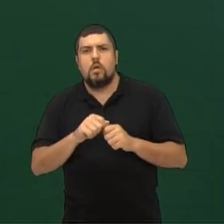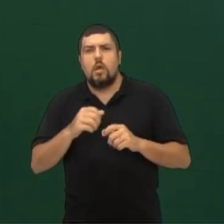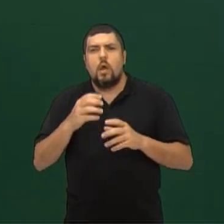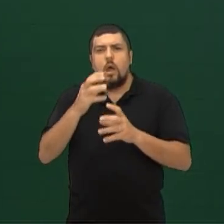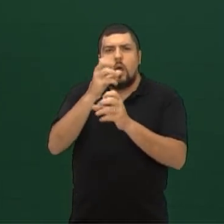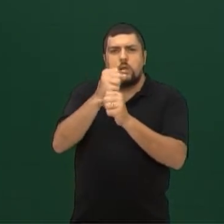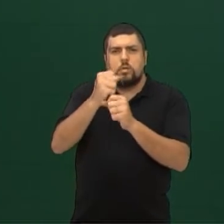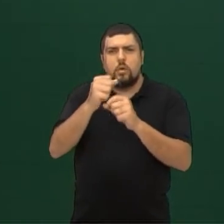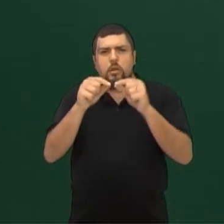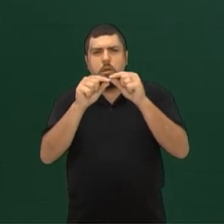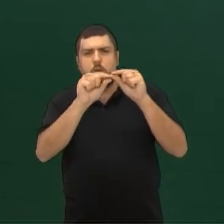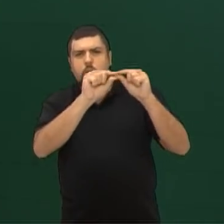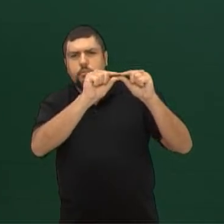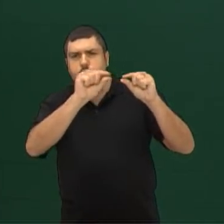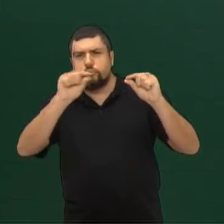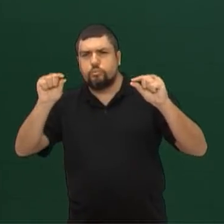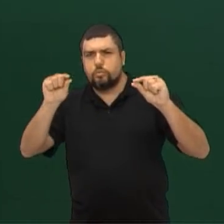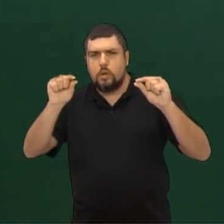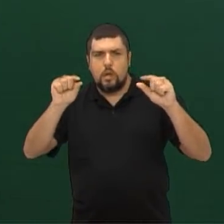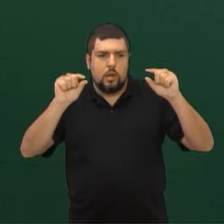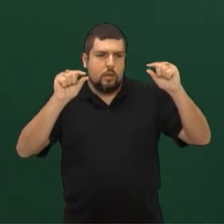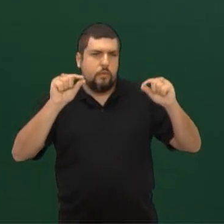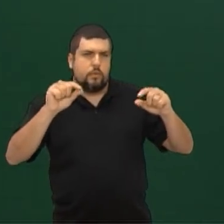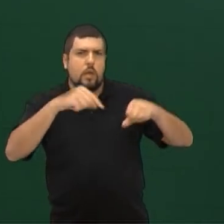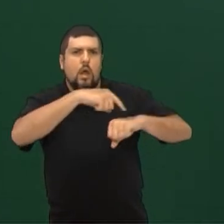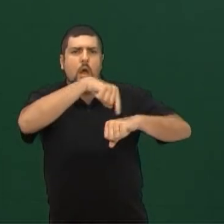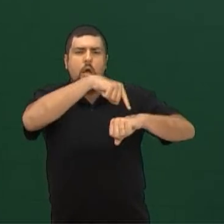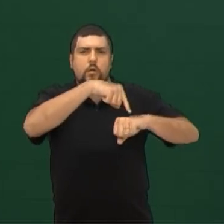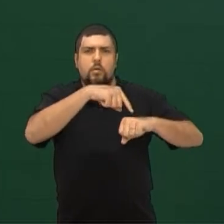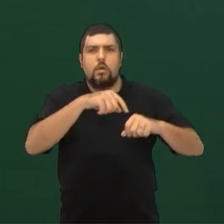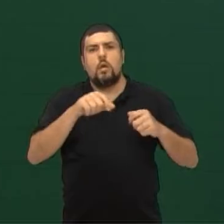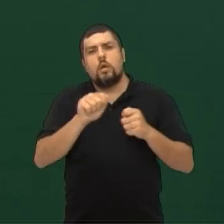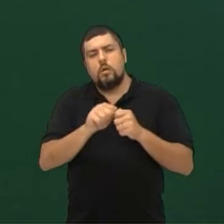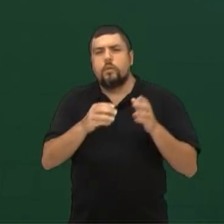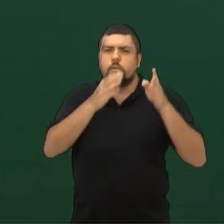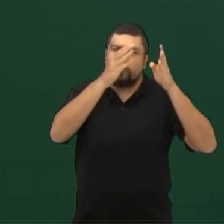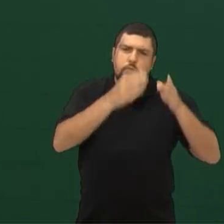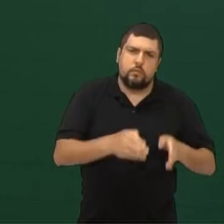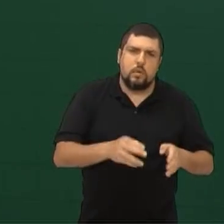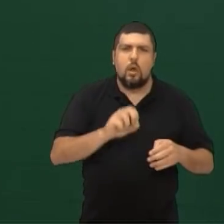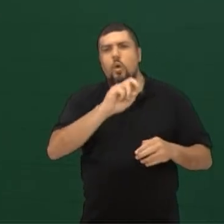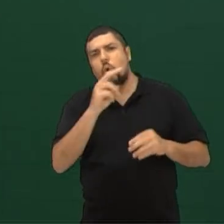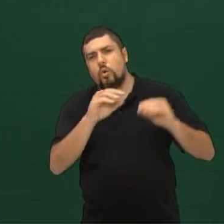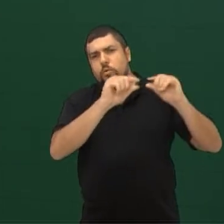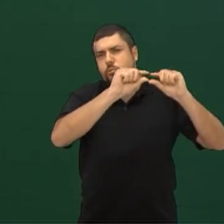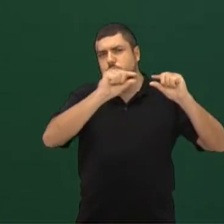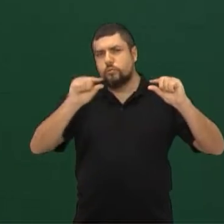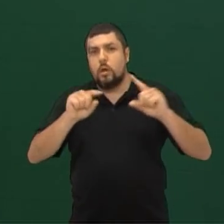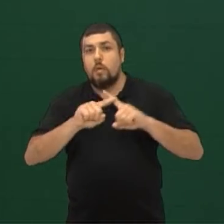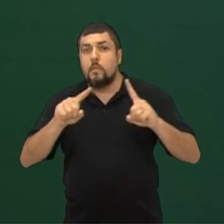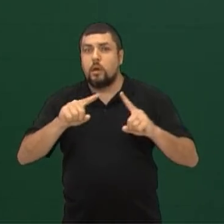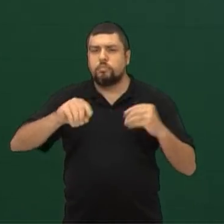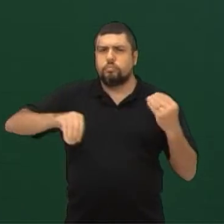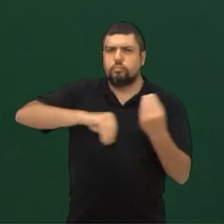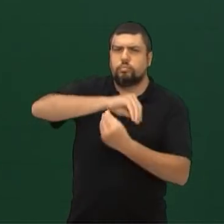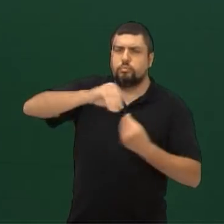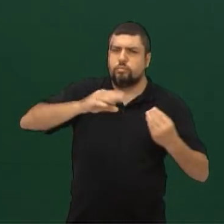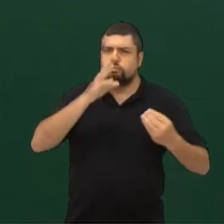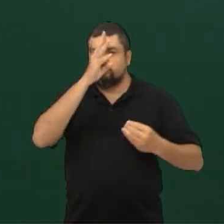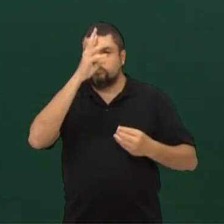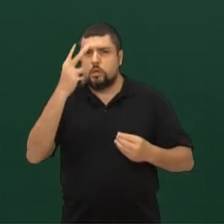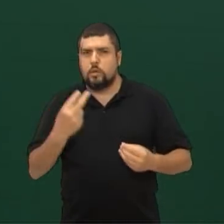e feito uma tabela horizontal. Eu fiz uma vertical. Tanto faz, desde que vocês não misturem os dados.